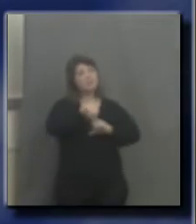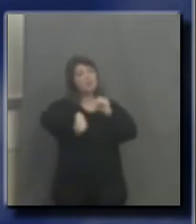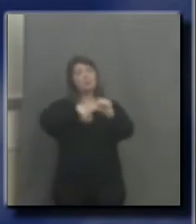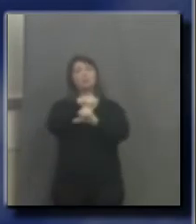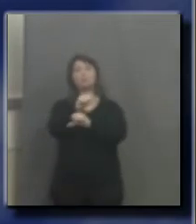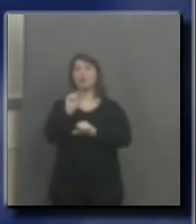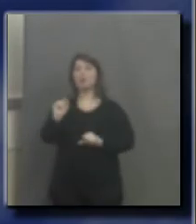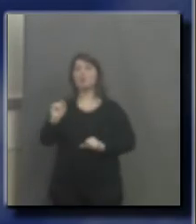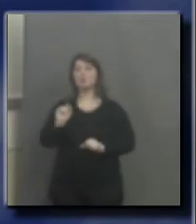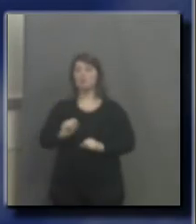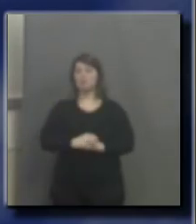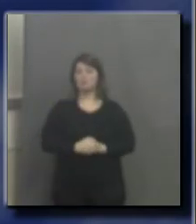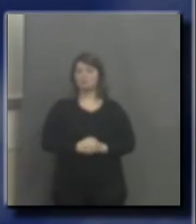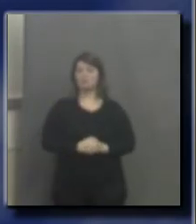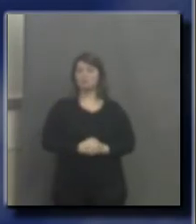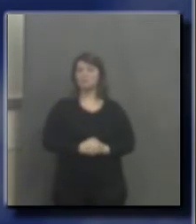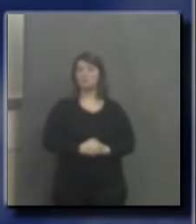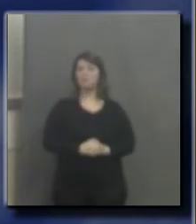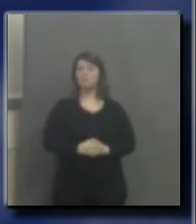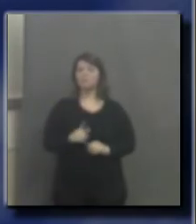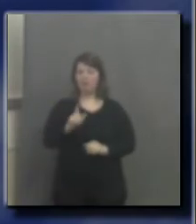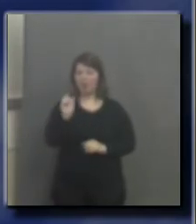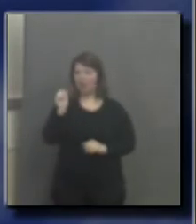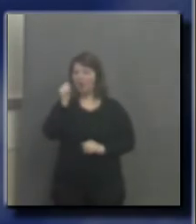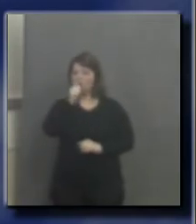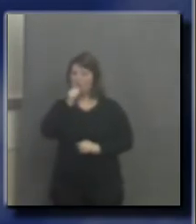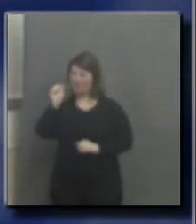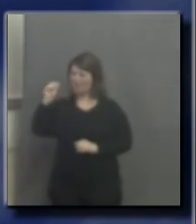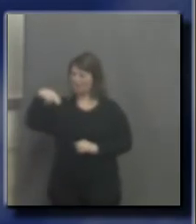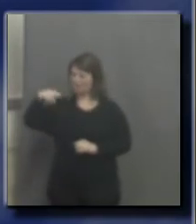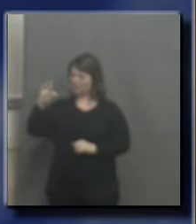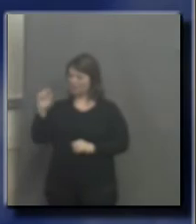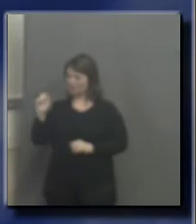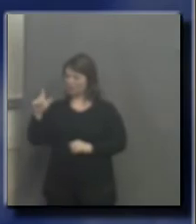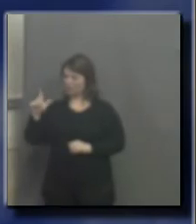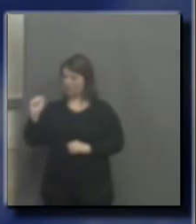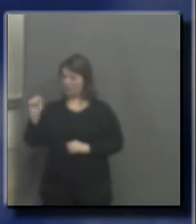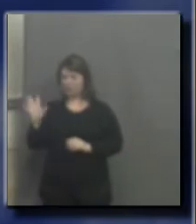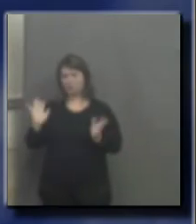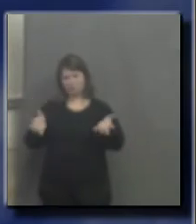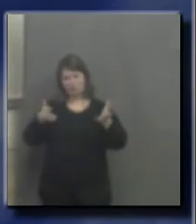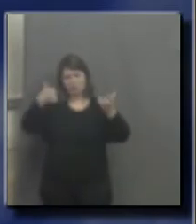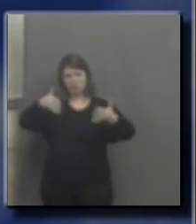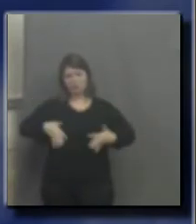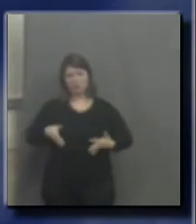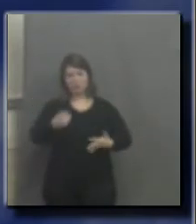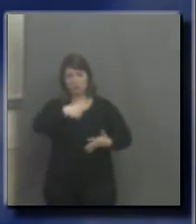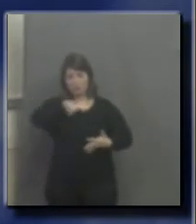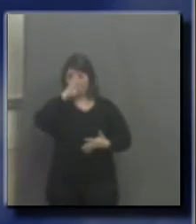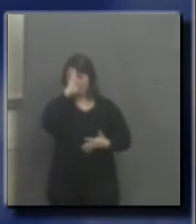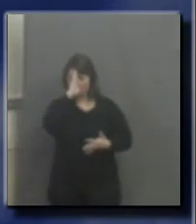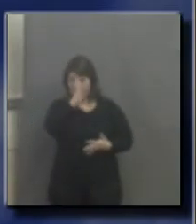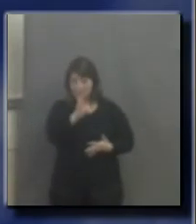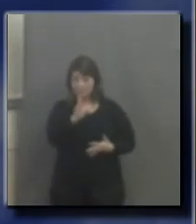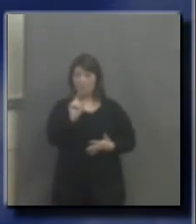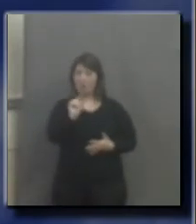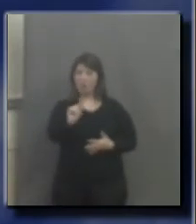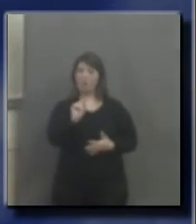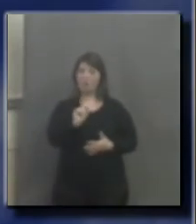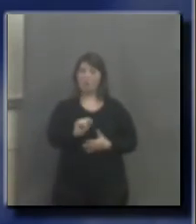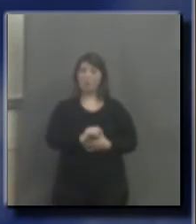alterado, né? A Ângela já tinha citado que o principal motivador